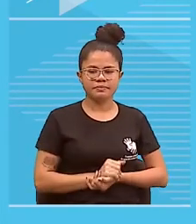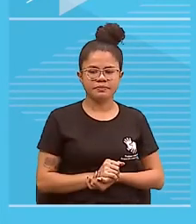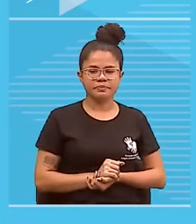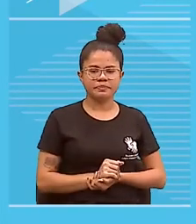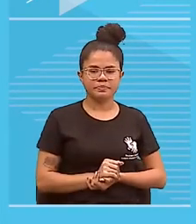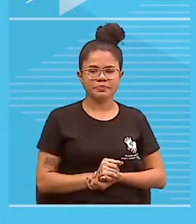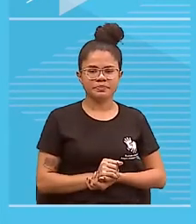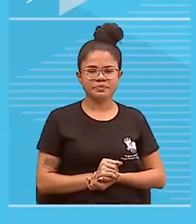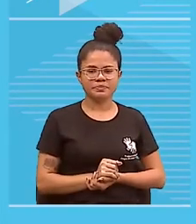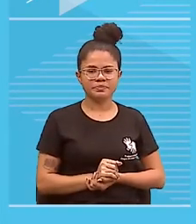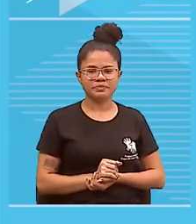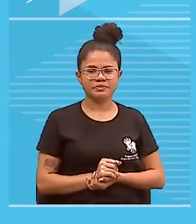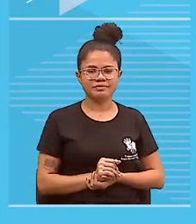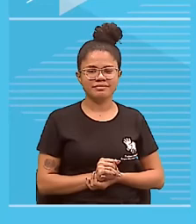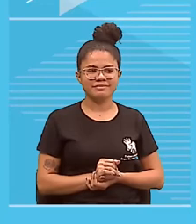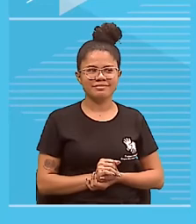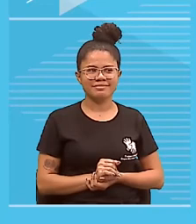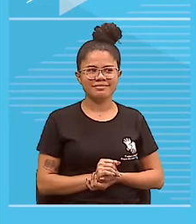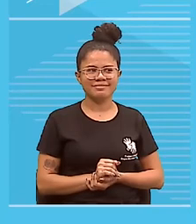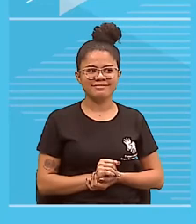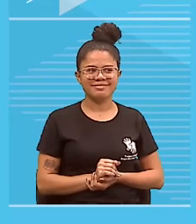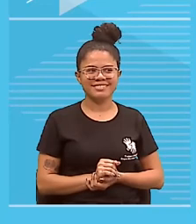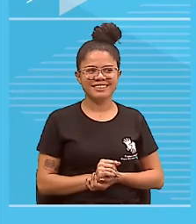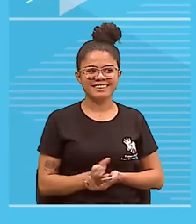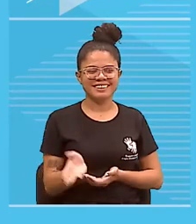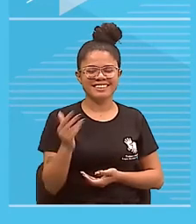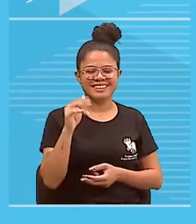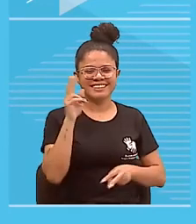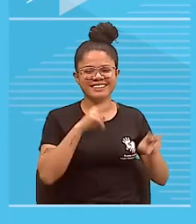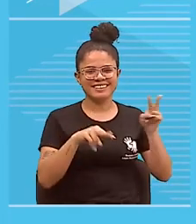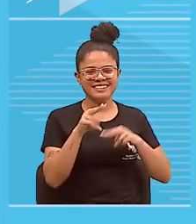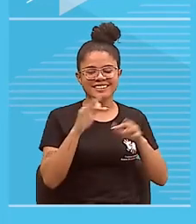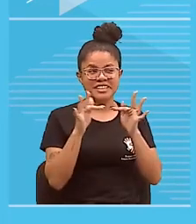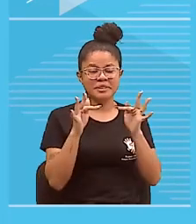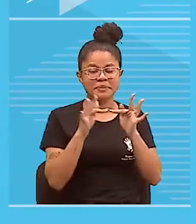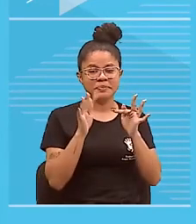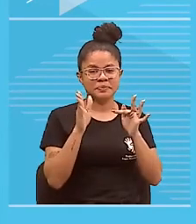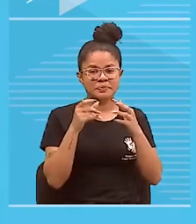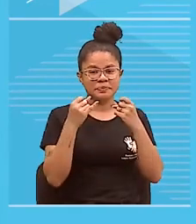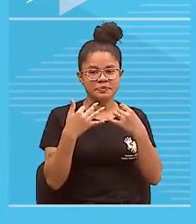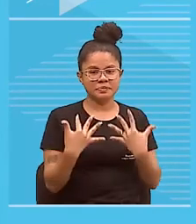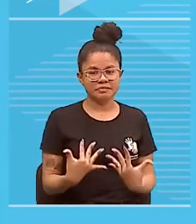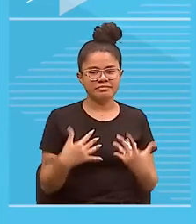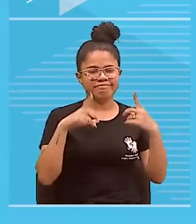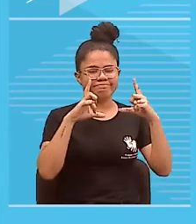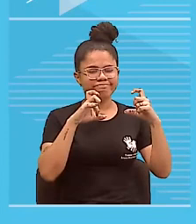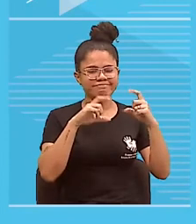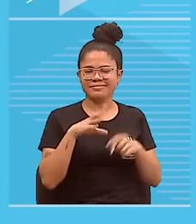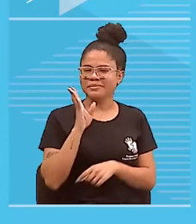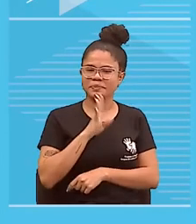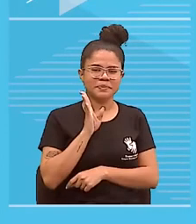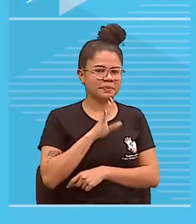eita meu Deus são insolúveis em água e vamos ver as funções já te disse que esse negócio de print não dá